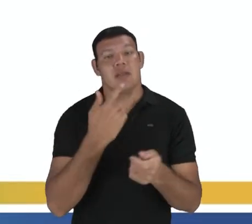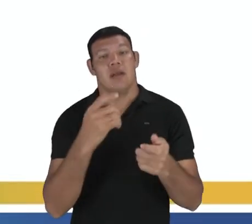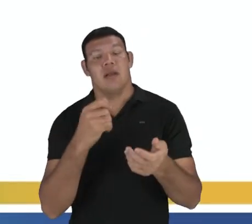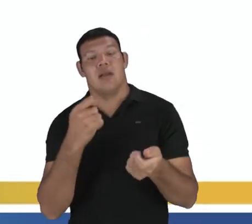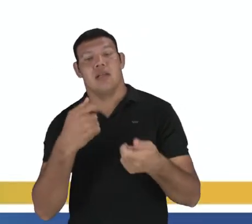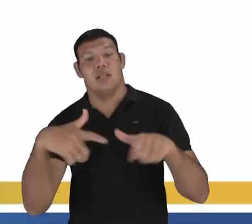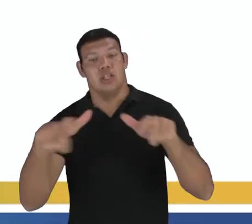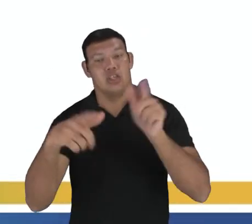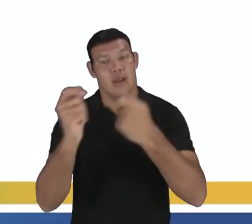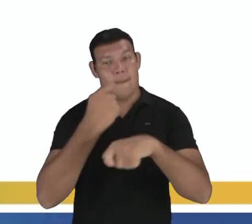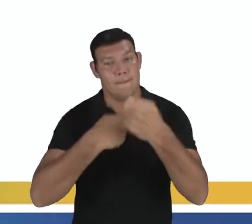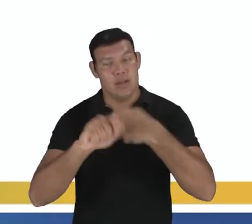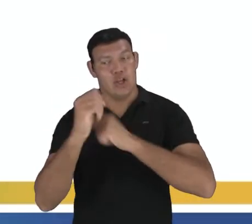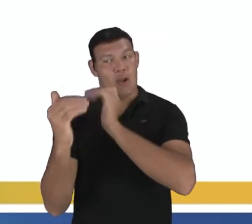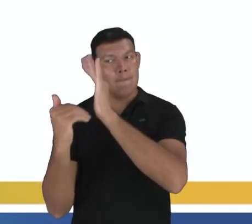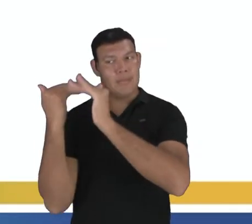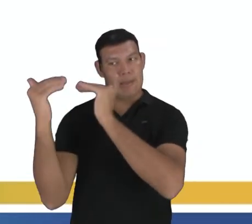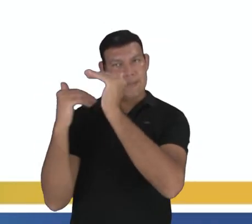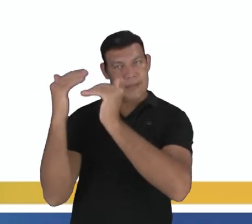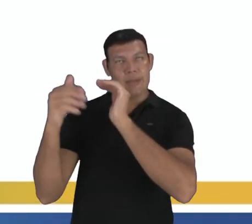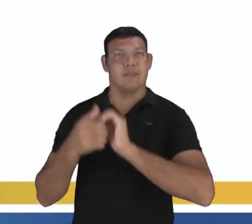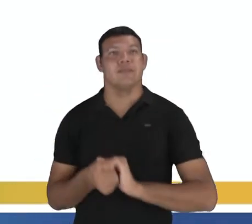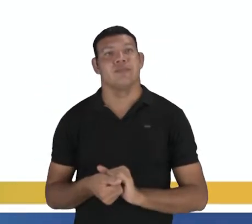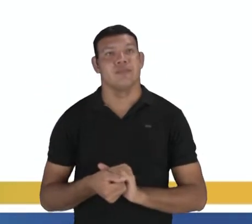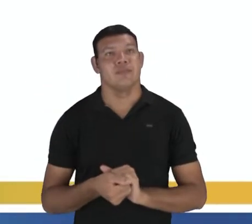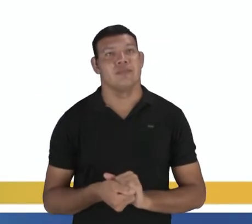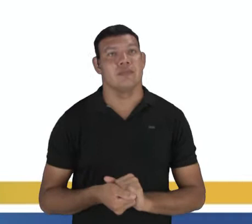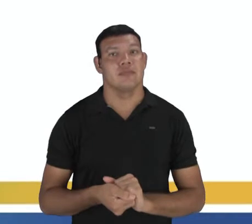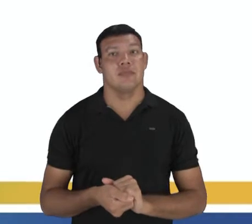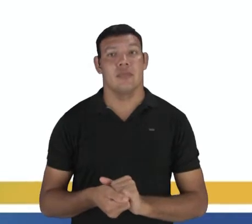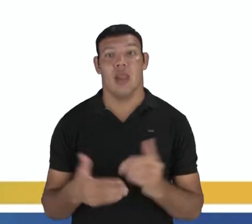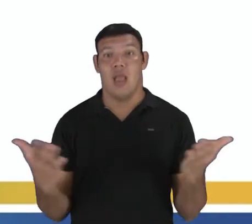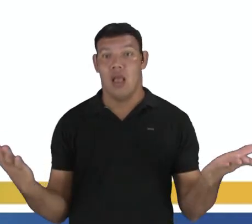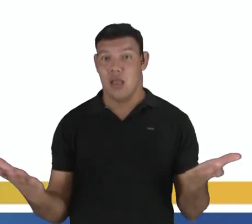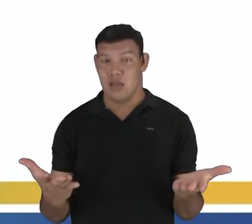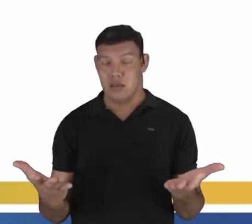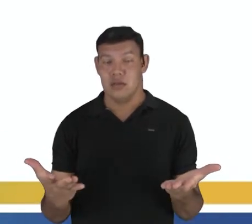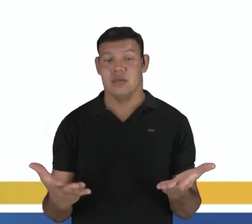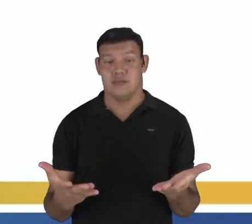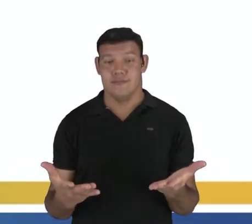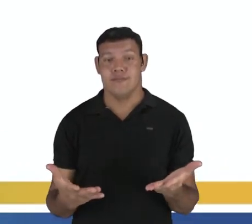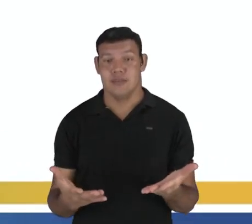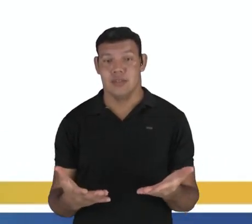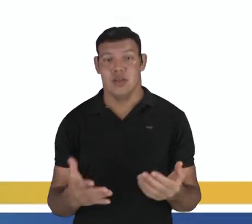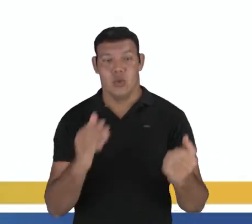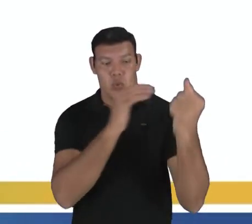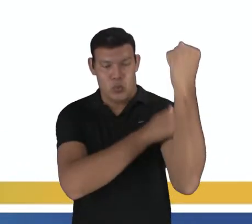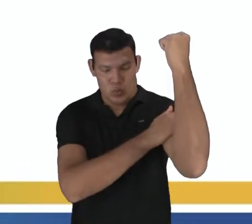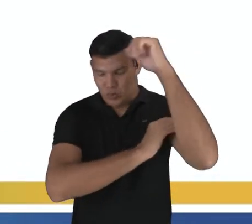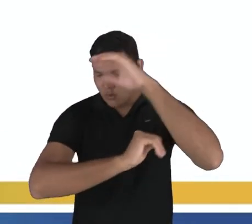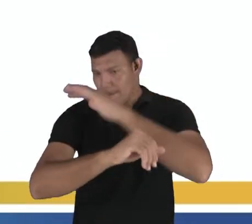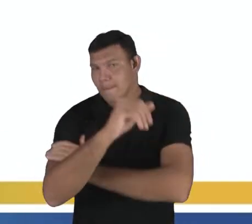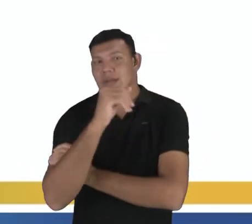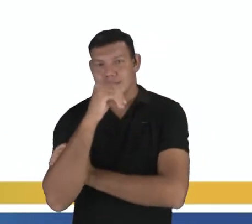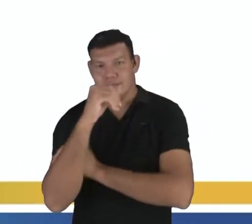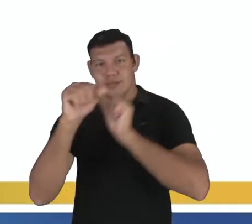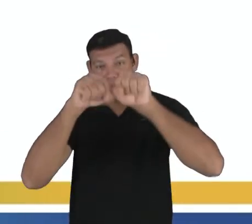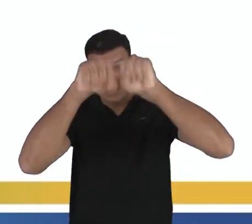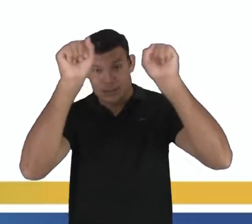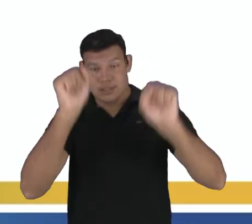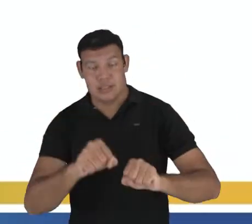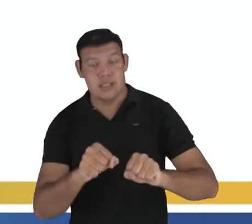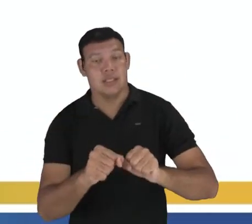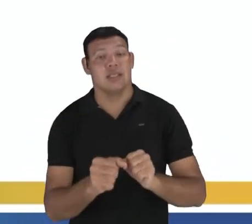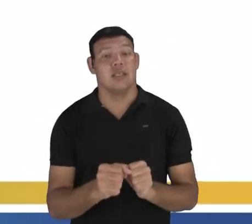econômicas eram desenvolvidas. E aí a gente vai entrar na mão de obra, né, desse sistema de produção,